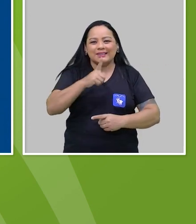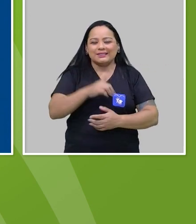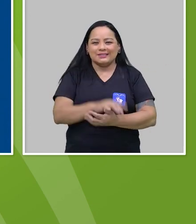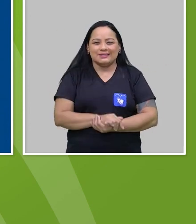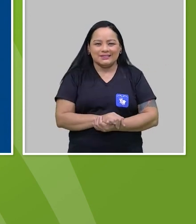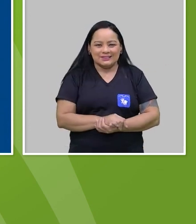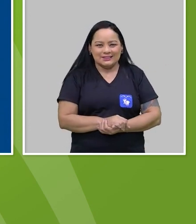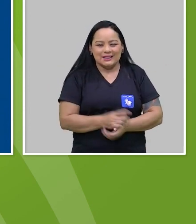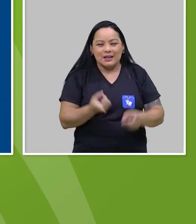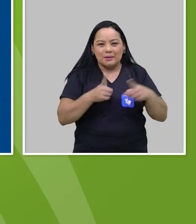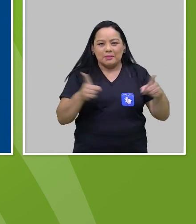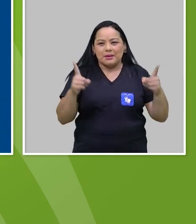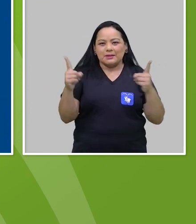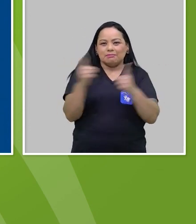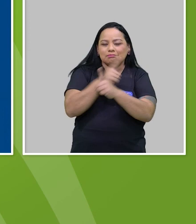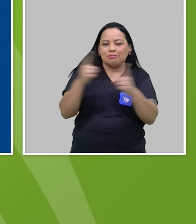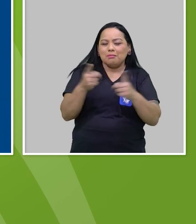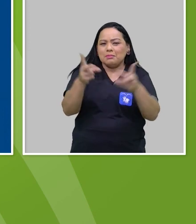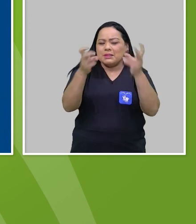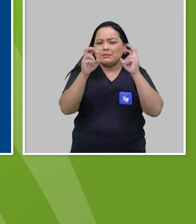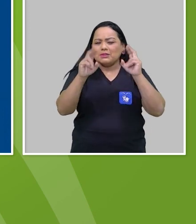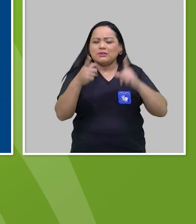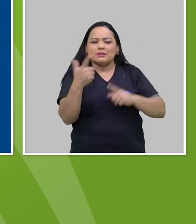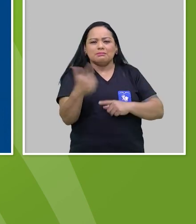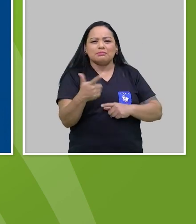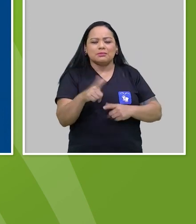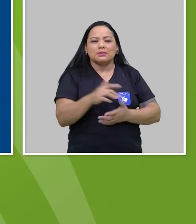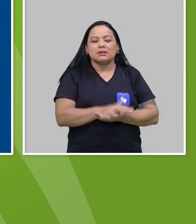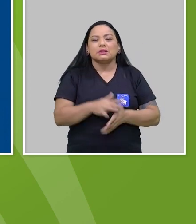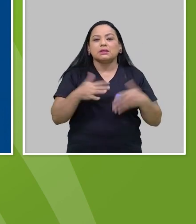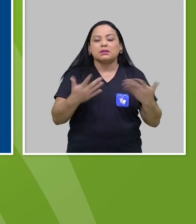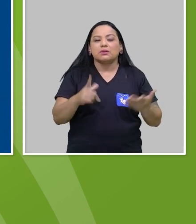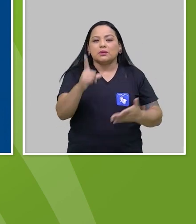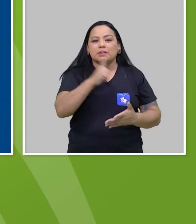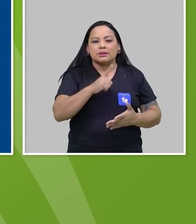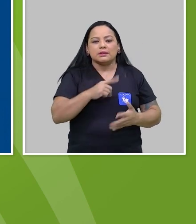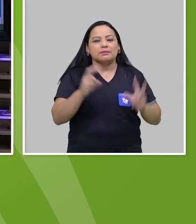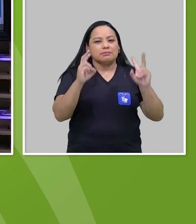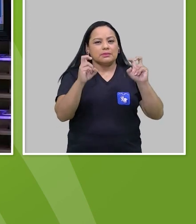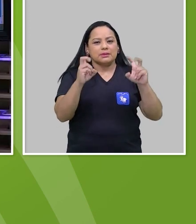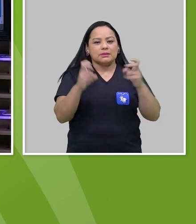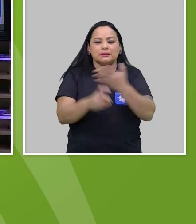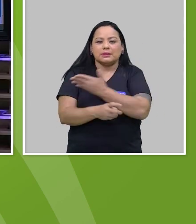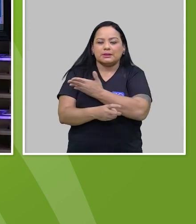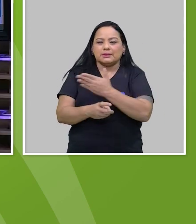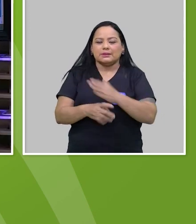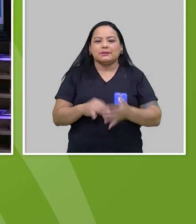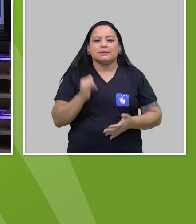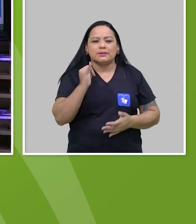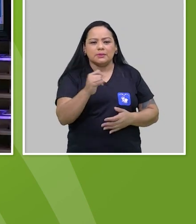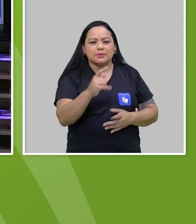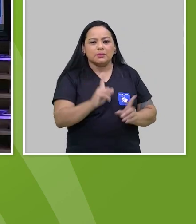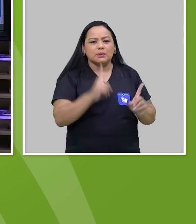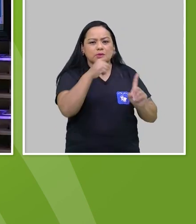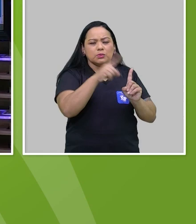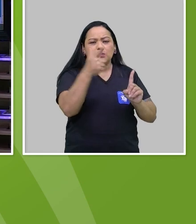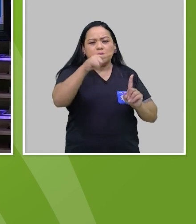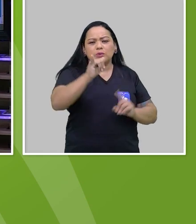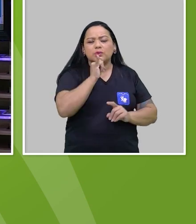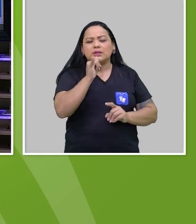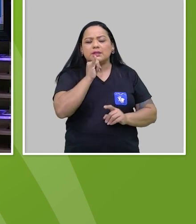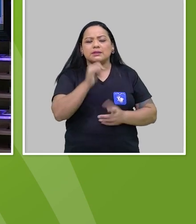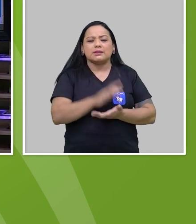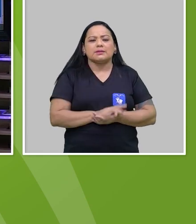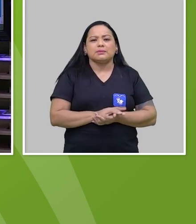Mas essa reflexão eu não consigo perceber a diferença. Então eu tenho reverberação. Gente, a gente tem um outro exemplo de reflexão